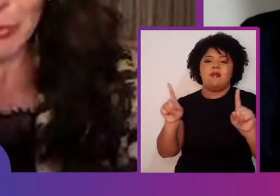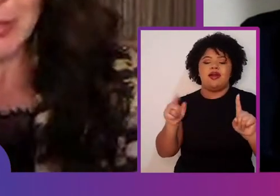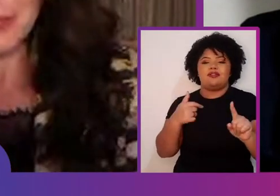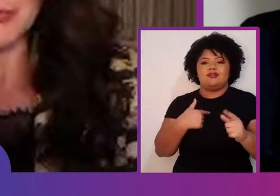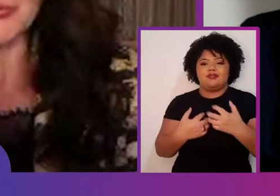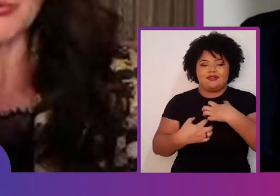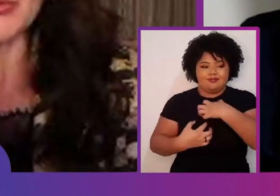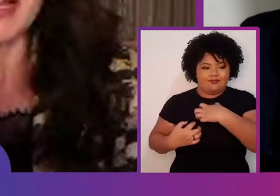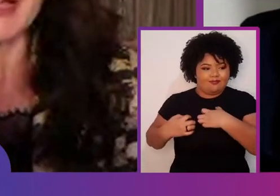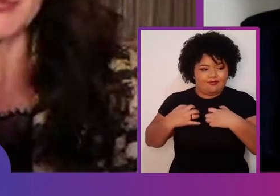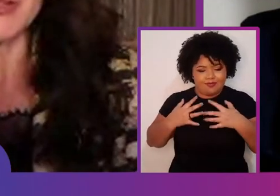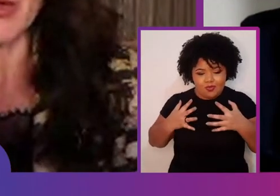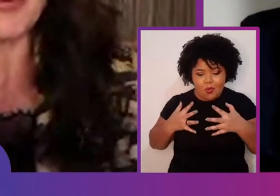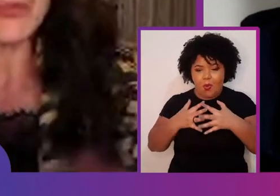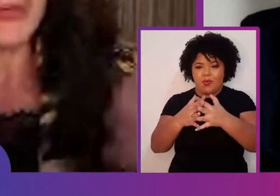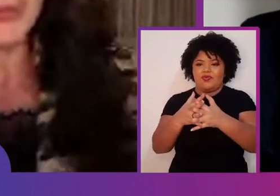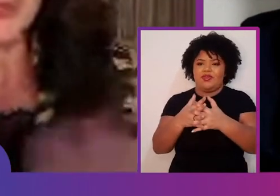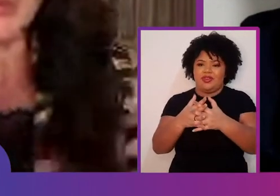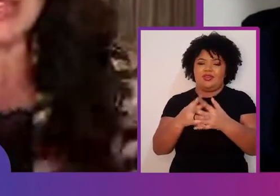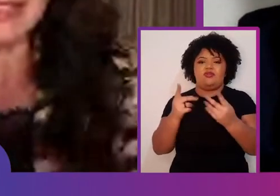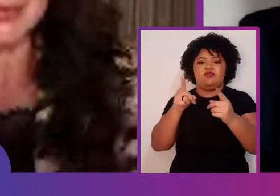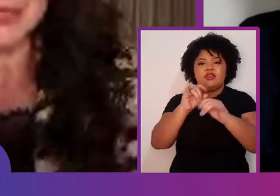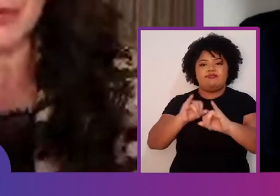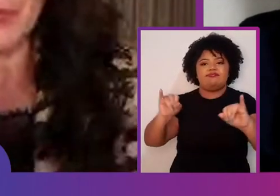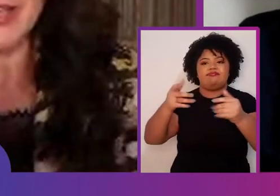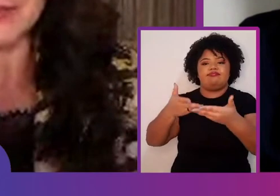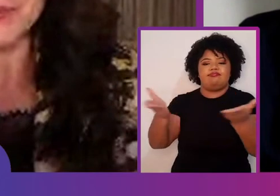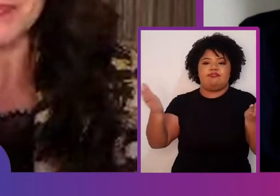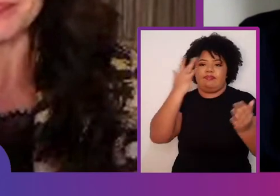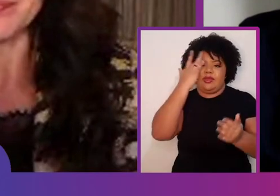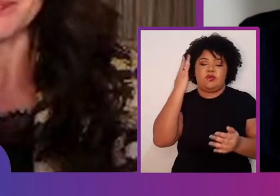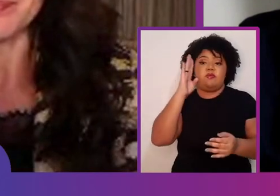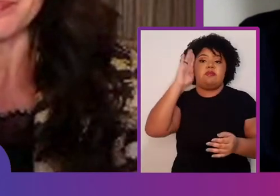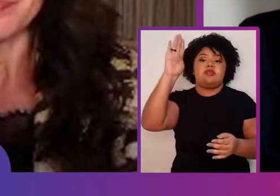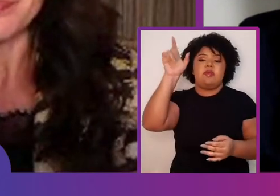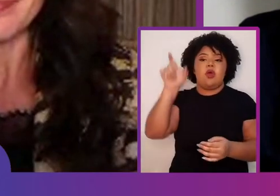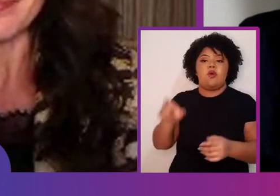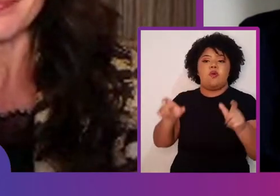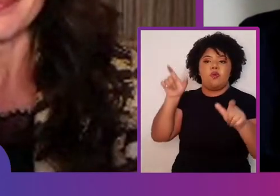conflituosas, o seu recado final, principalmente para as mulheres que estão nos acompanhando.